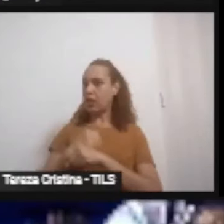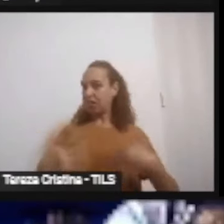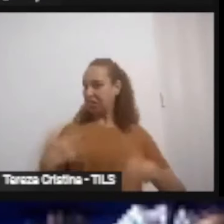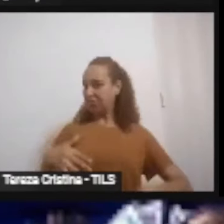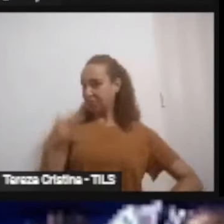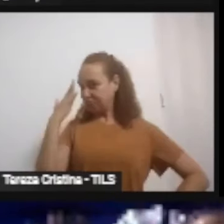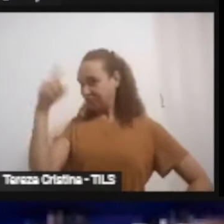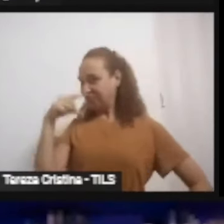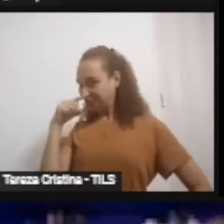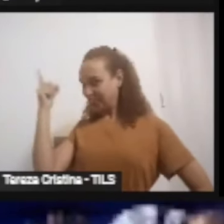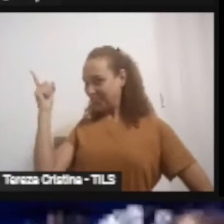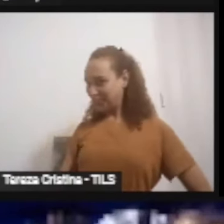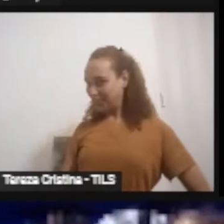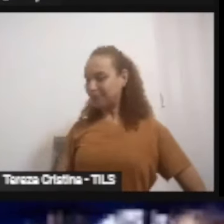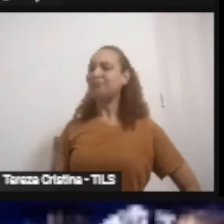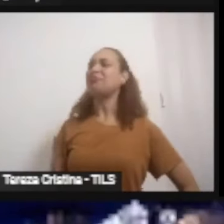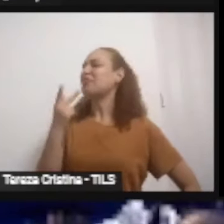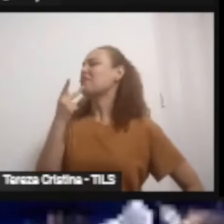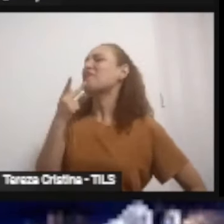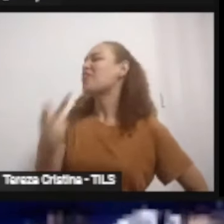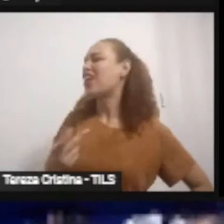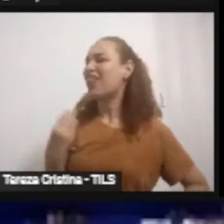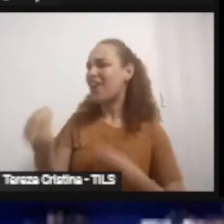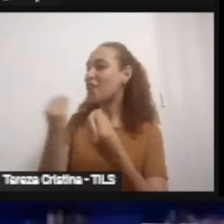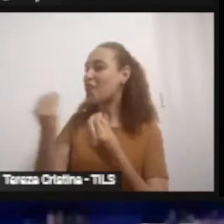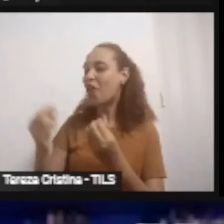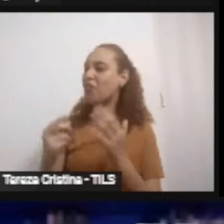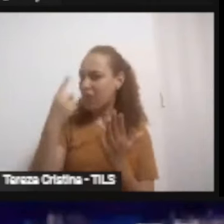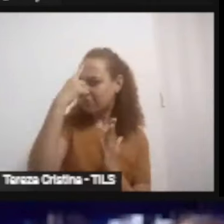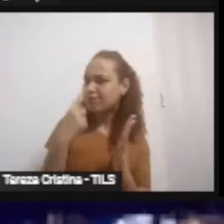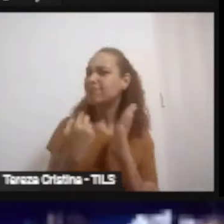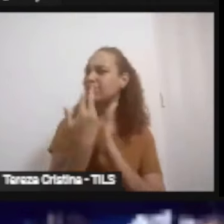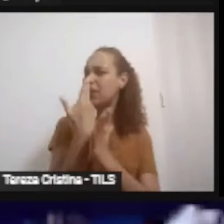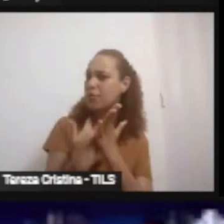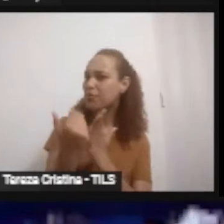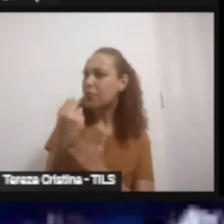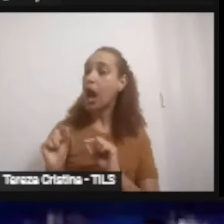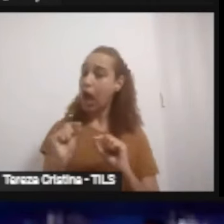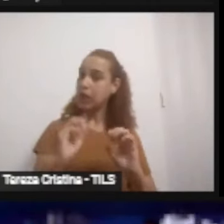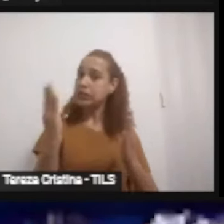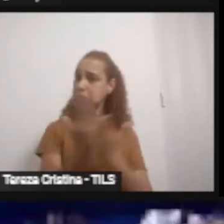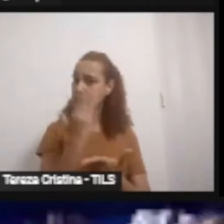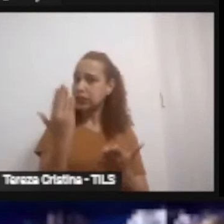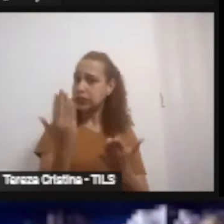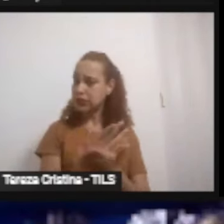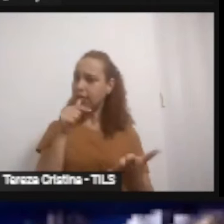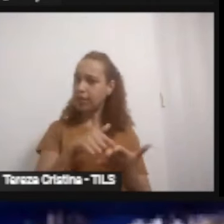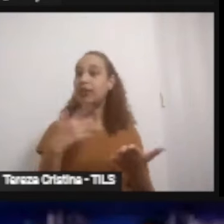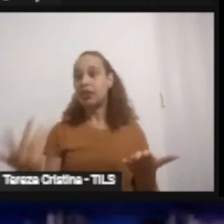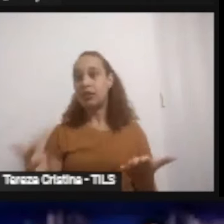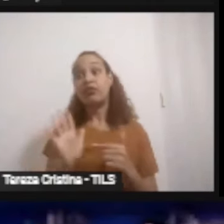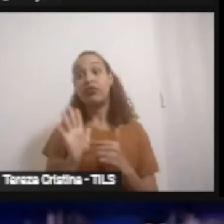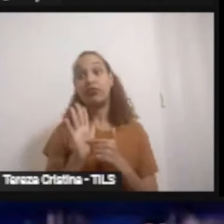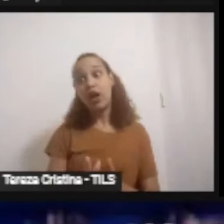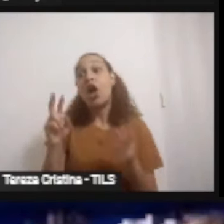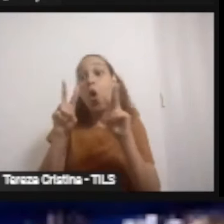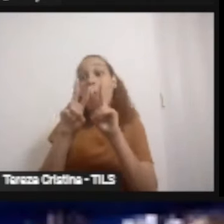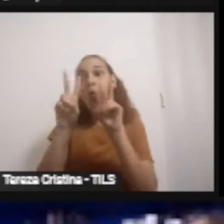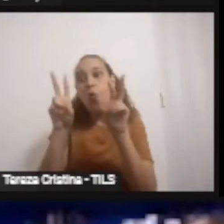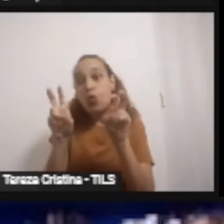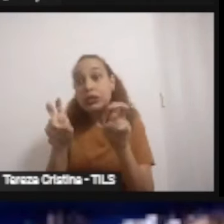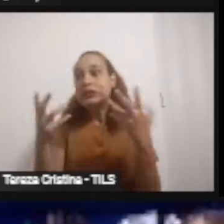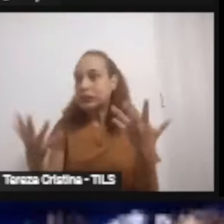Bruna, quero que você conte como é que foi fazer a ilustração desse livro, que é um tema tão delicado, fala sobre violência, mas